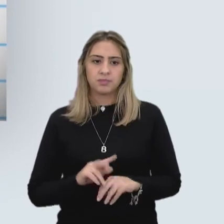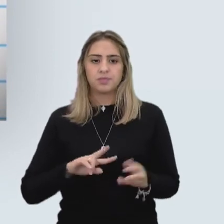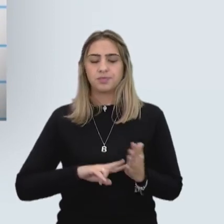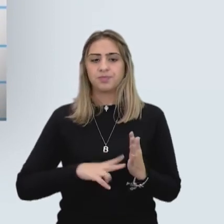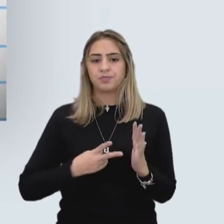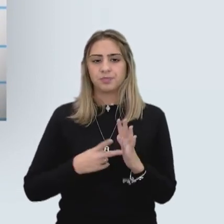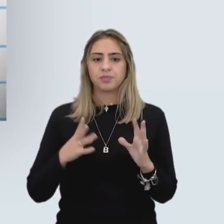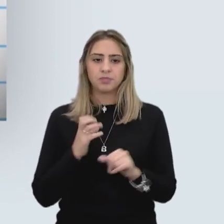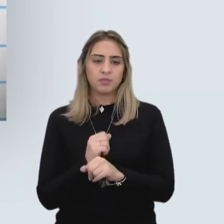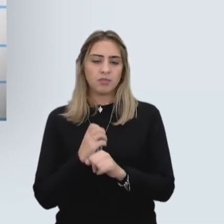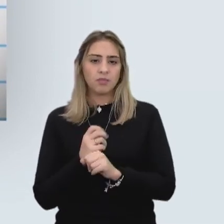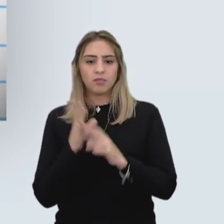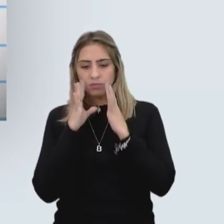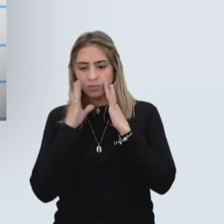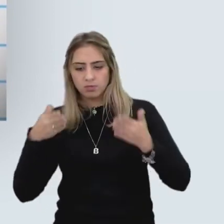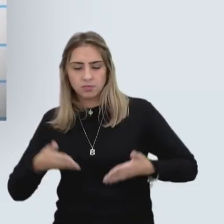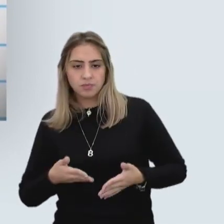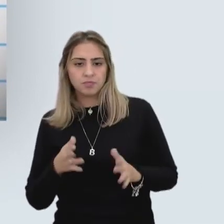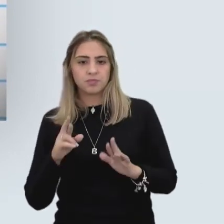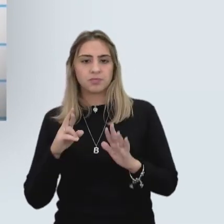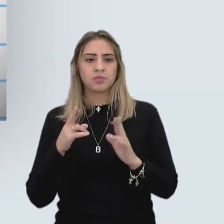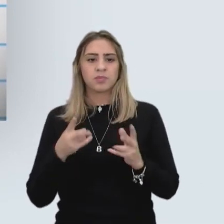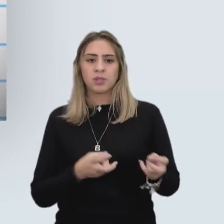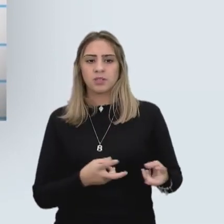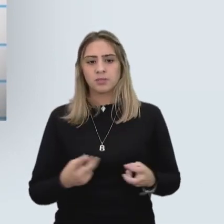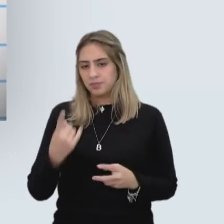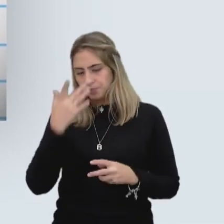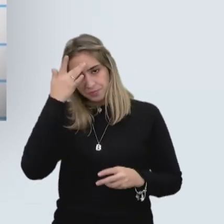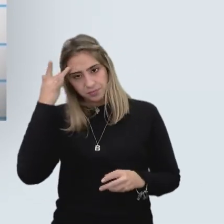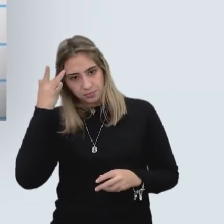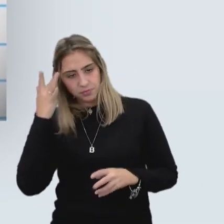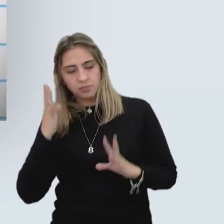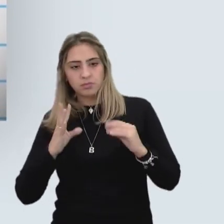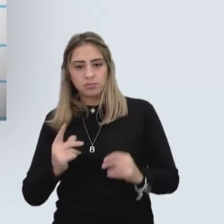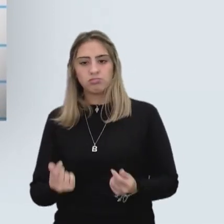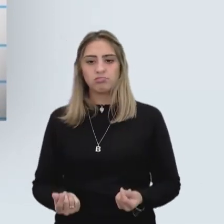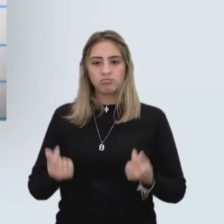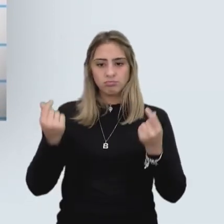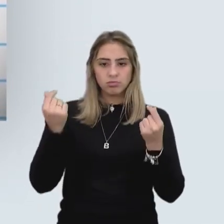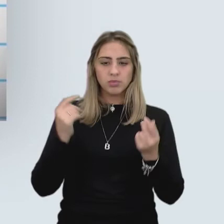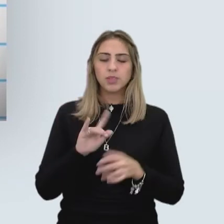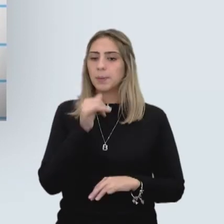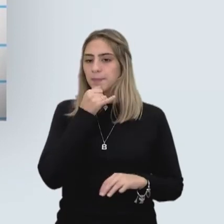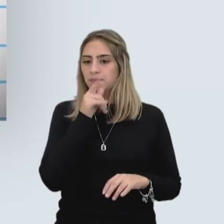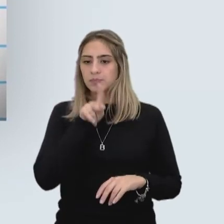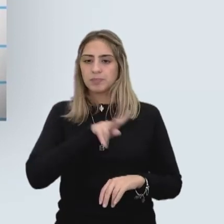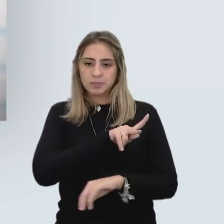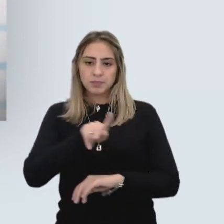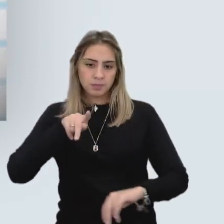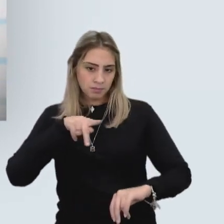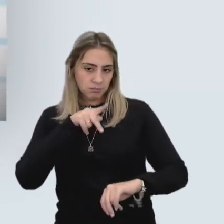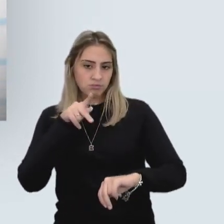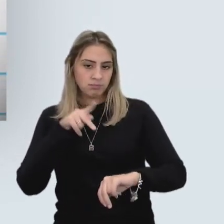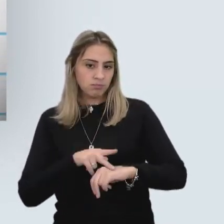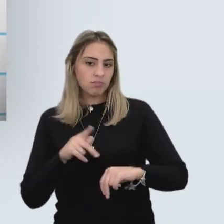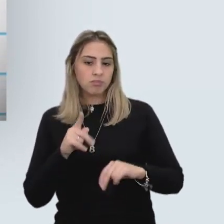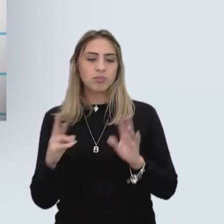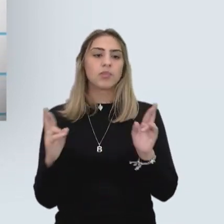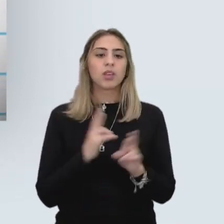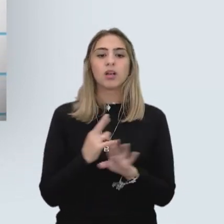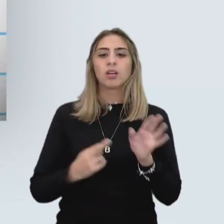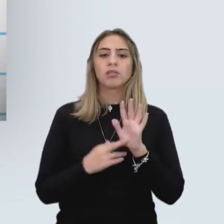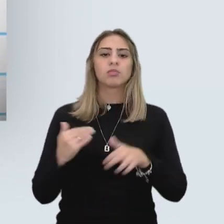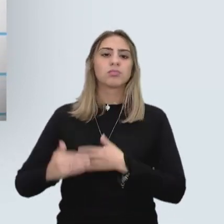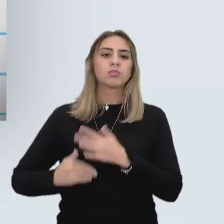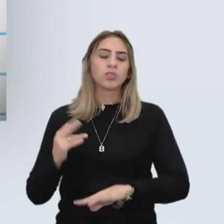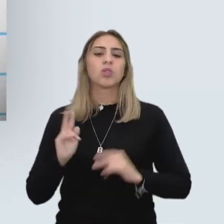significaria a total concentração de renda, ou seja, uma pessoa detendo toda a riqueza de, por exemplo, um país. De acordo com o relatório de